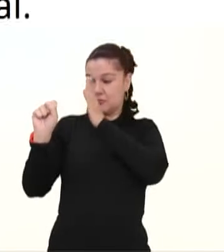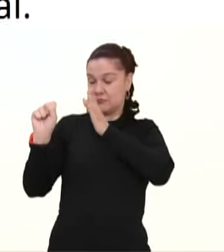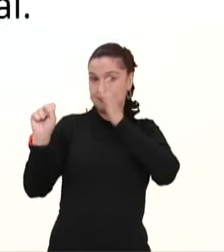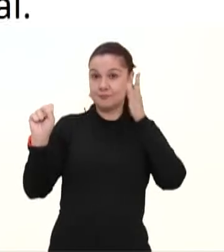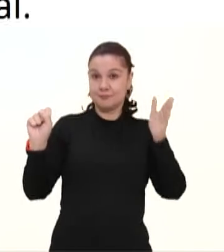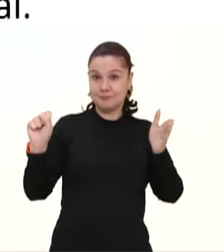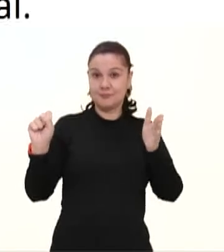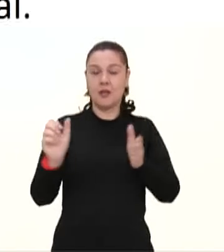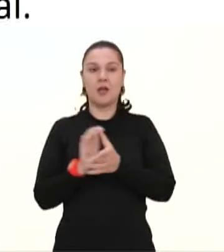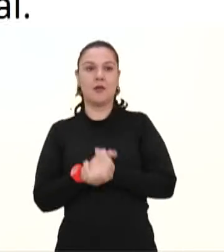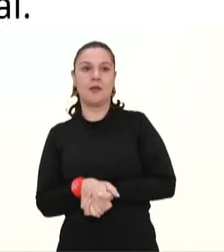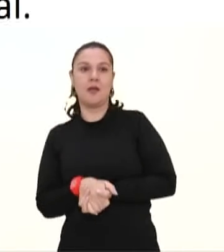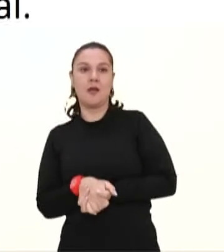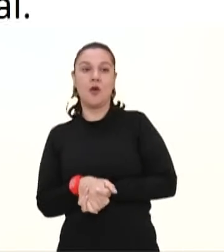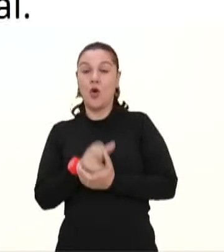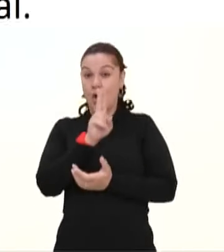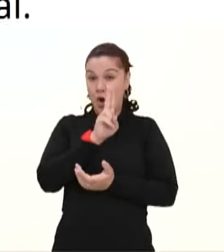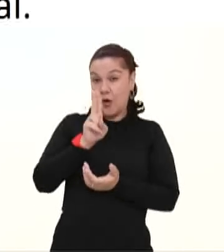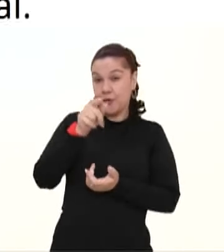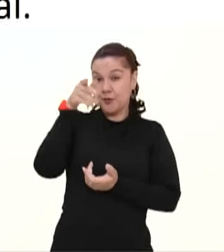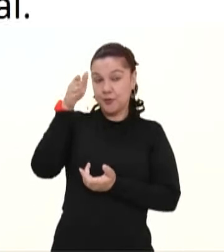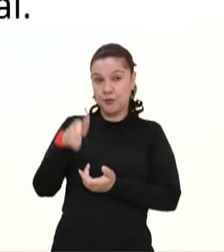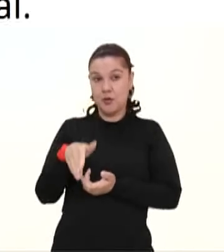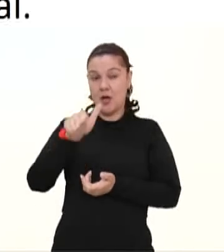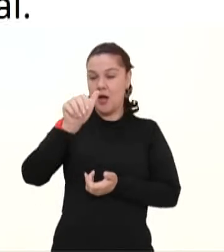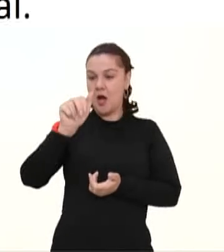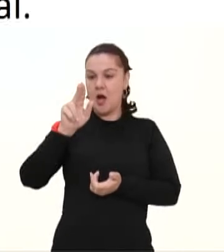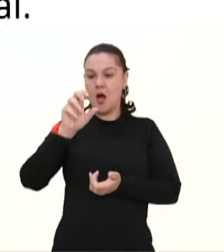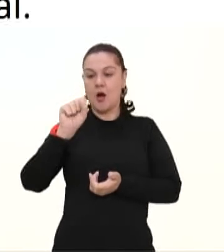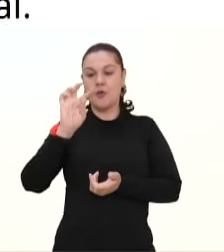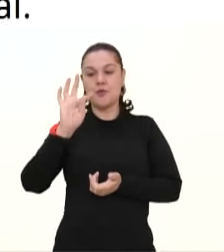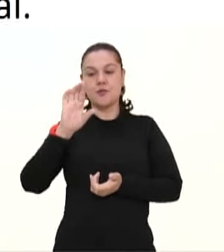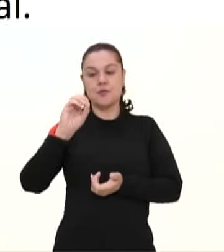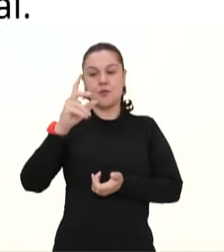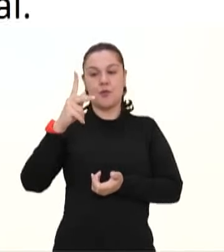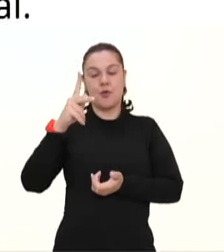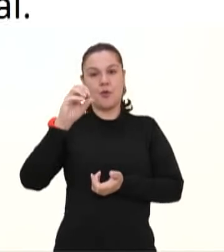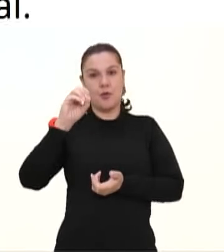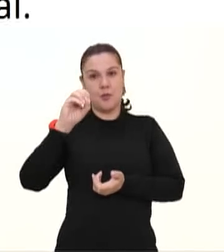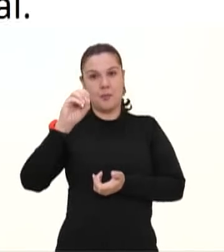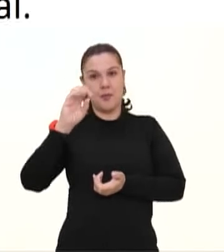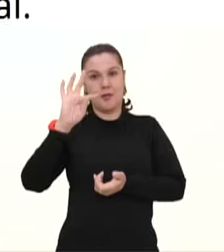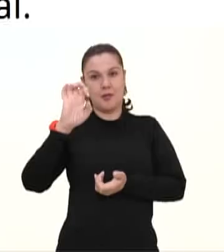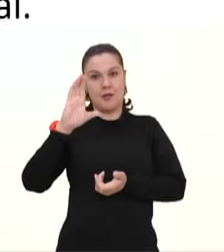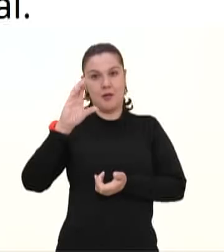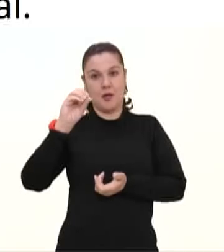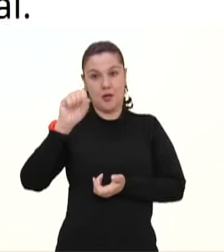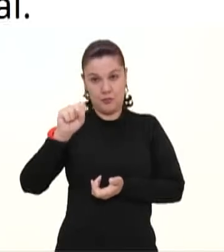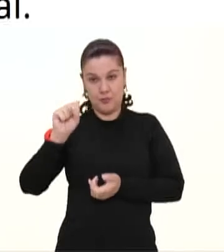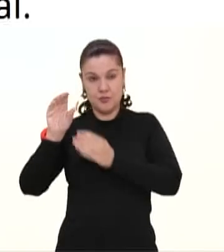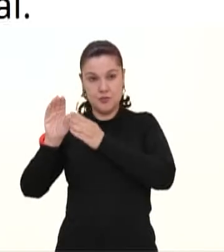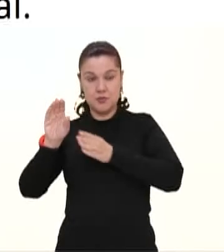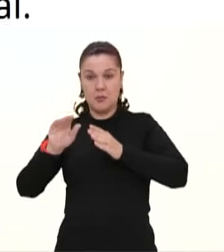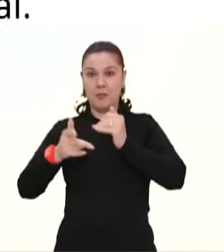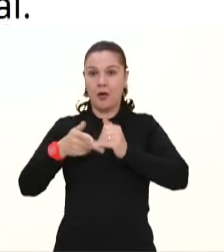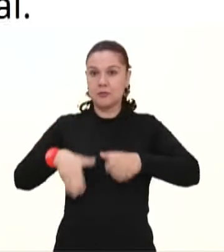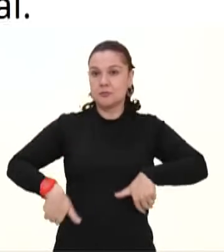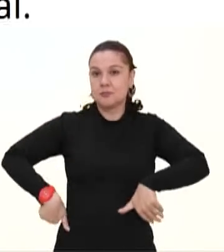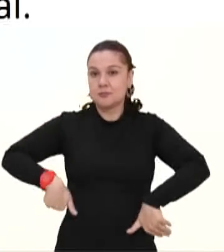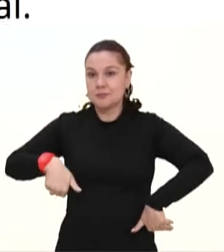nossos australopithecus, por exemplo, olha aqui, ó, que deu origem ao nosso ancestral, né? O homem lá que